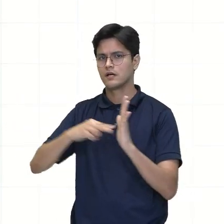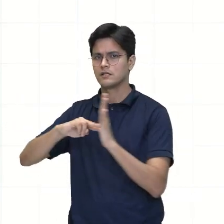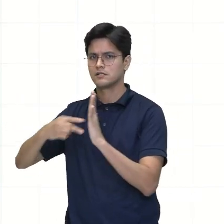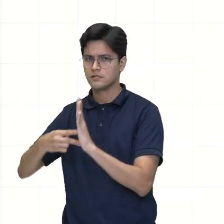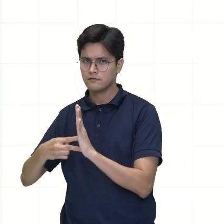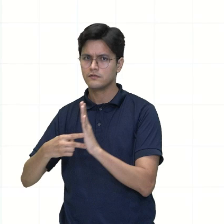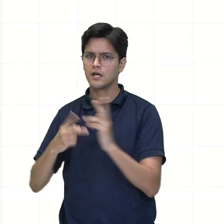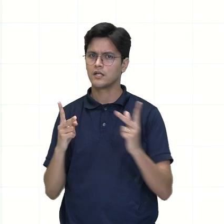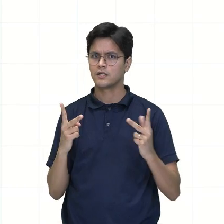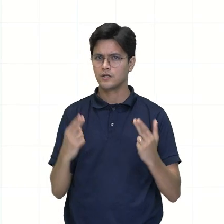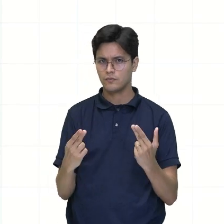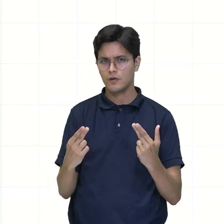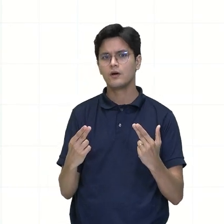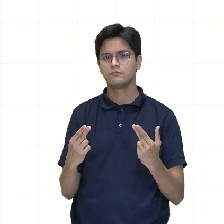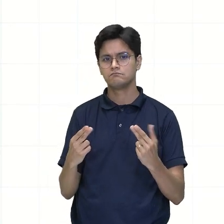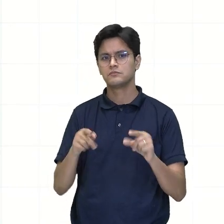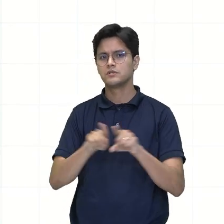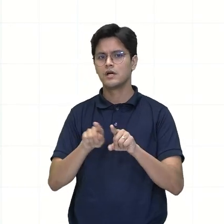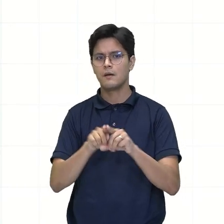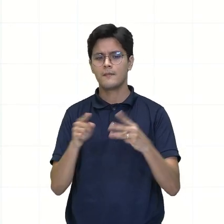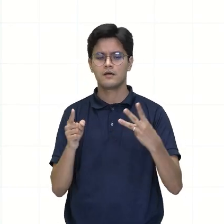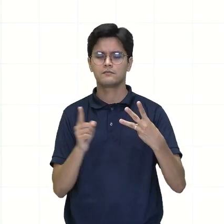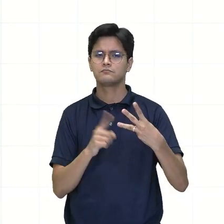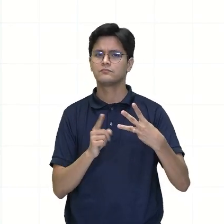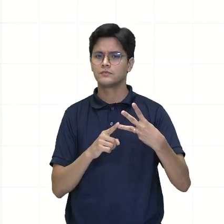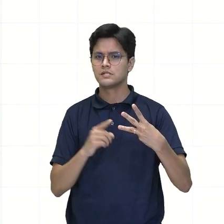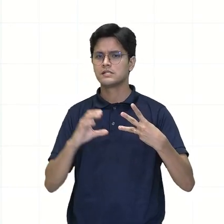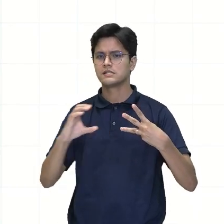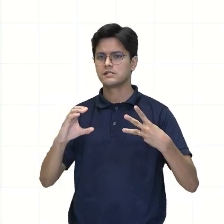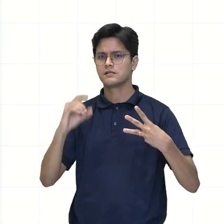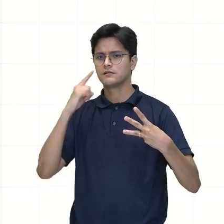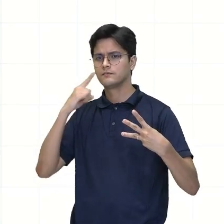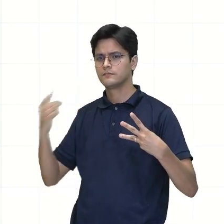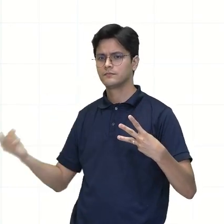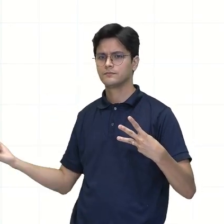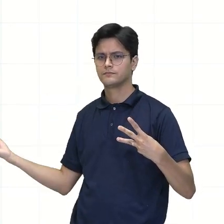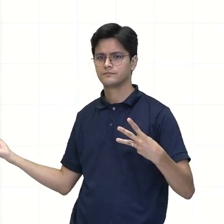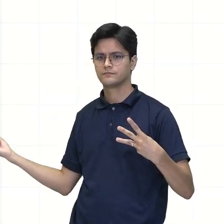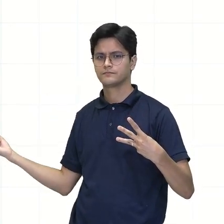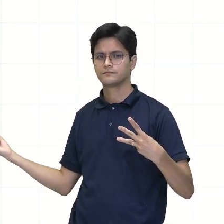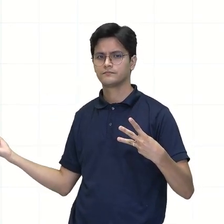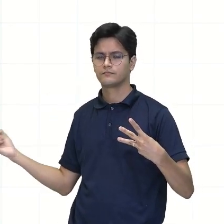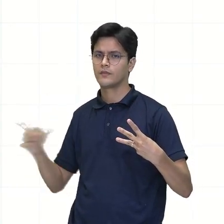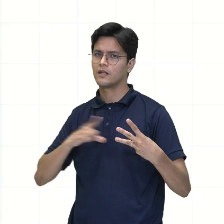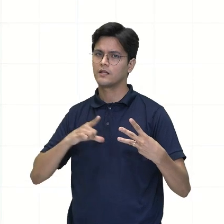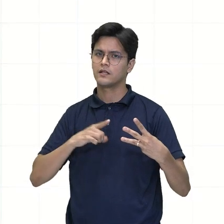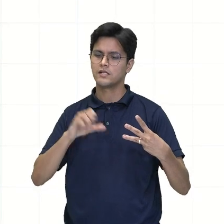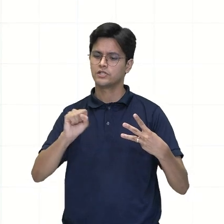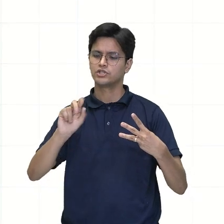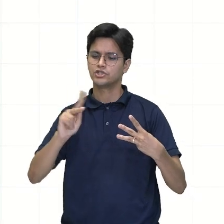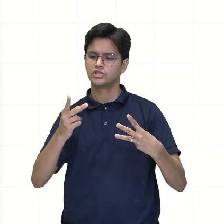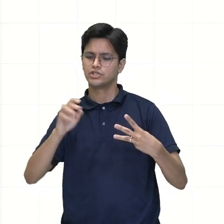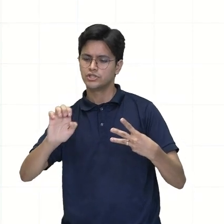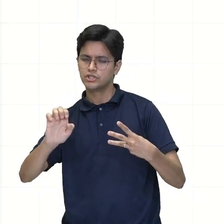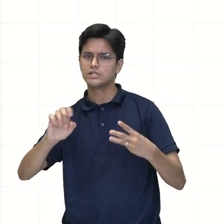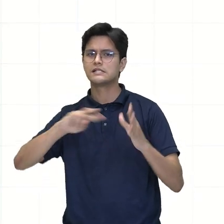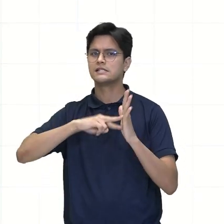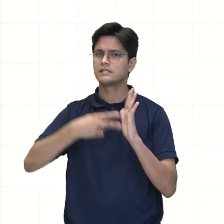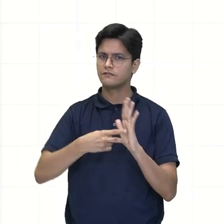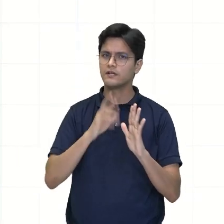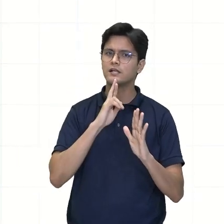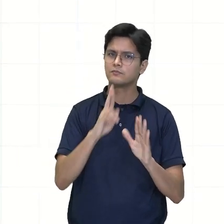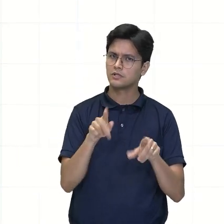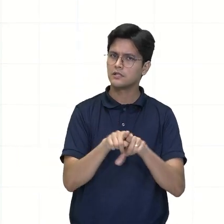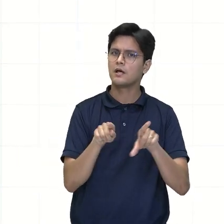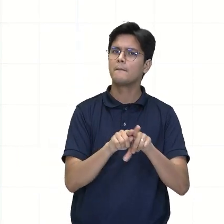palavra cognata. Na pergunta eu tenho she. Isso quer dizer que eu vou responder com she. E então, qual será a